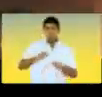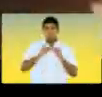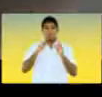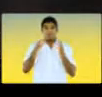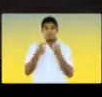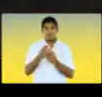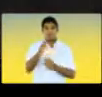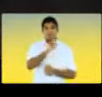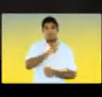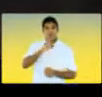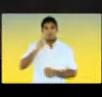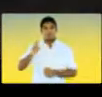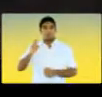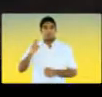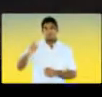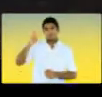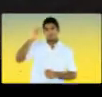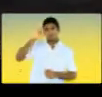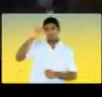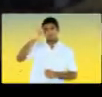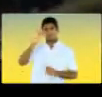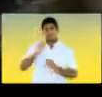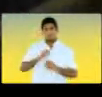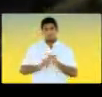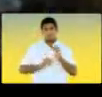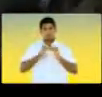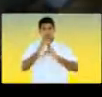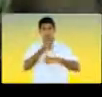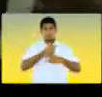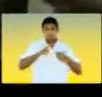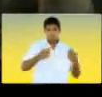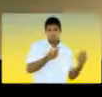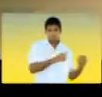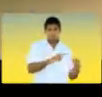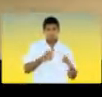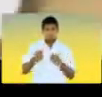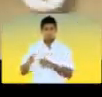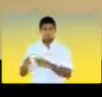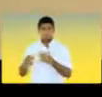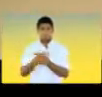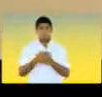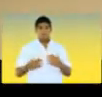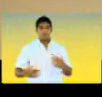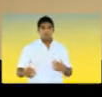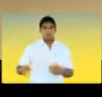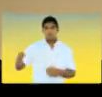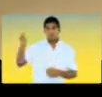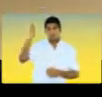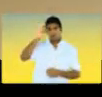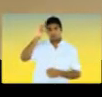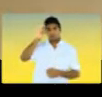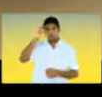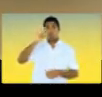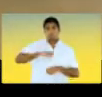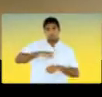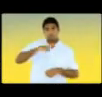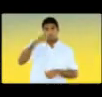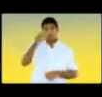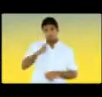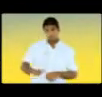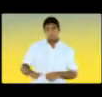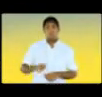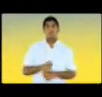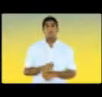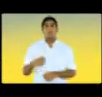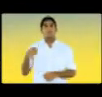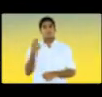55 cada vez maior em todo canto da cidade. Nesta quinta-feira tem mais.